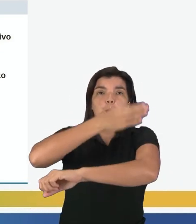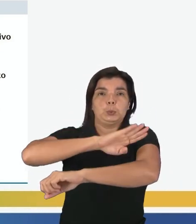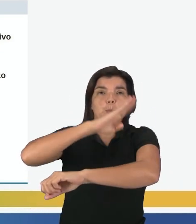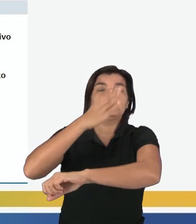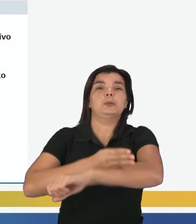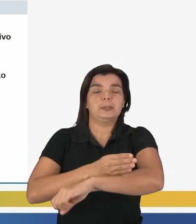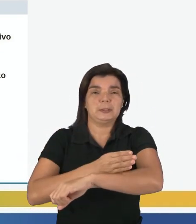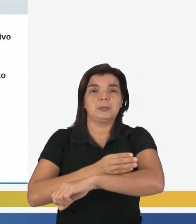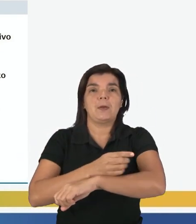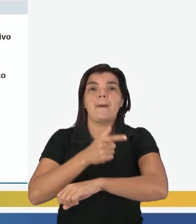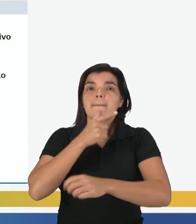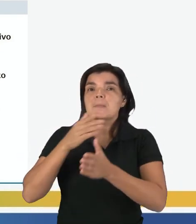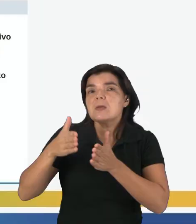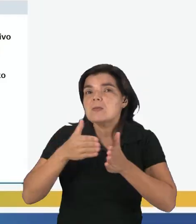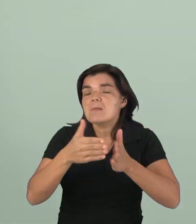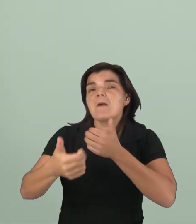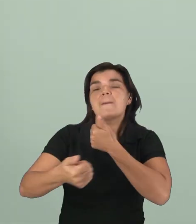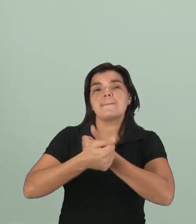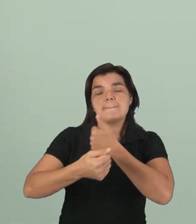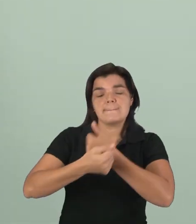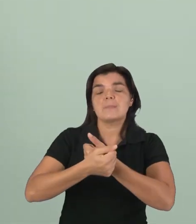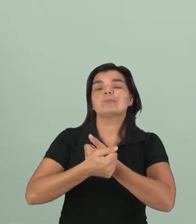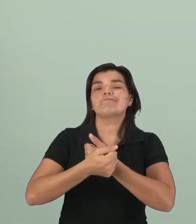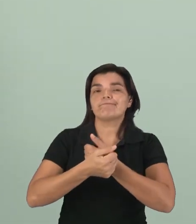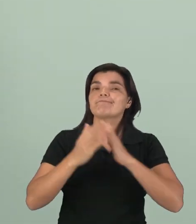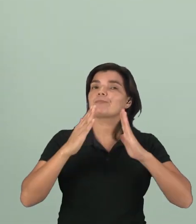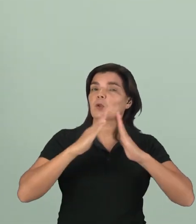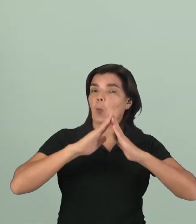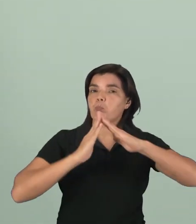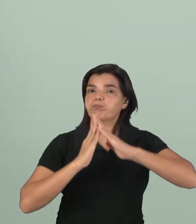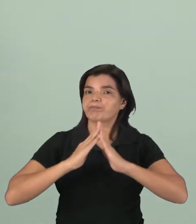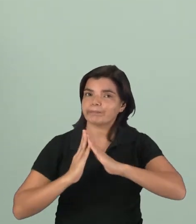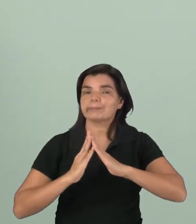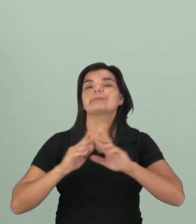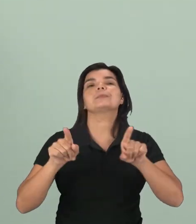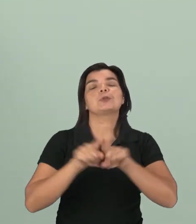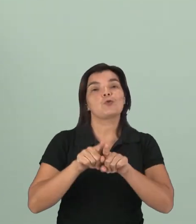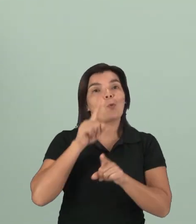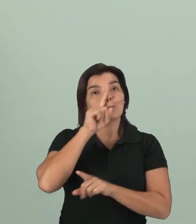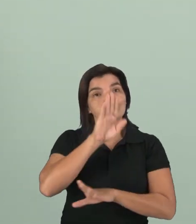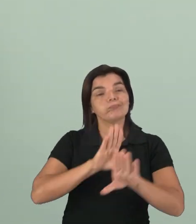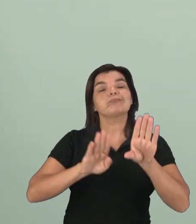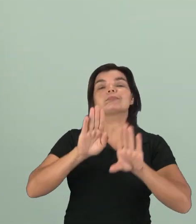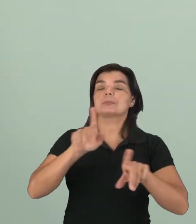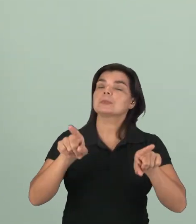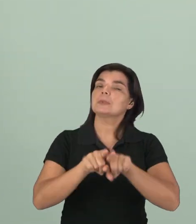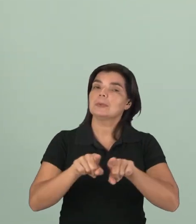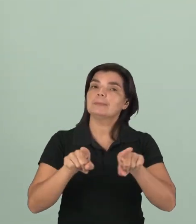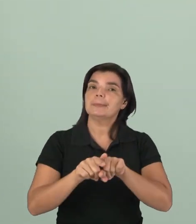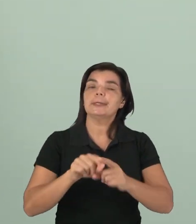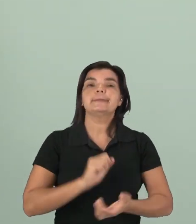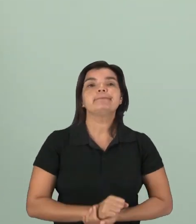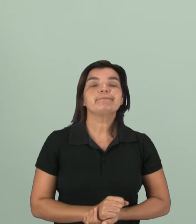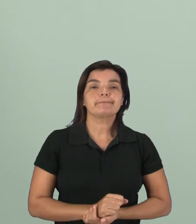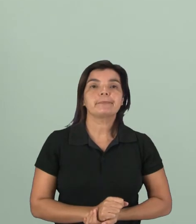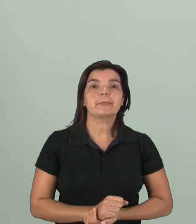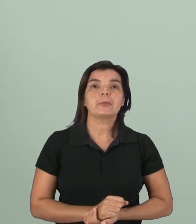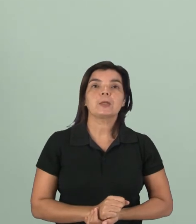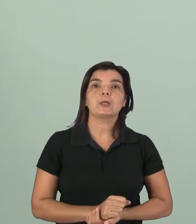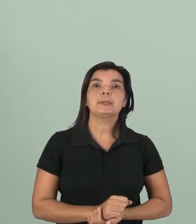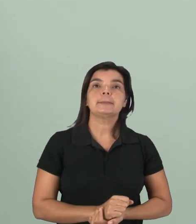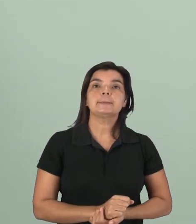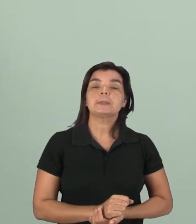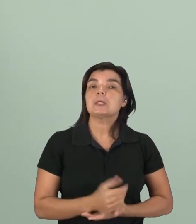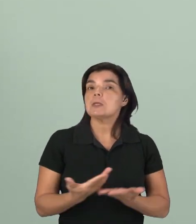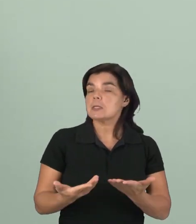à margem do rio, que torna essas moradias precárias com risco de vida, inclusive em função da sua